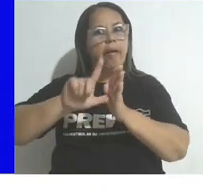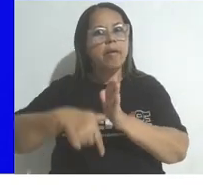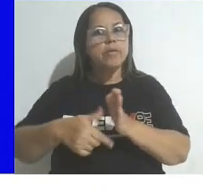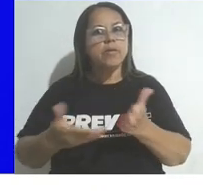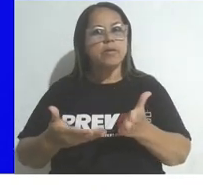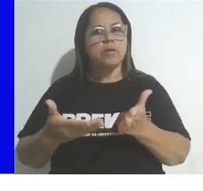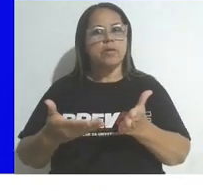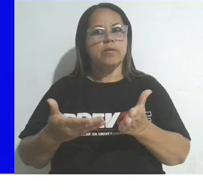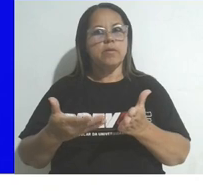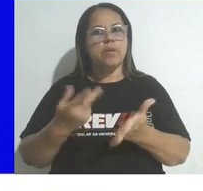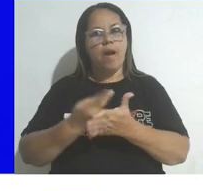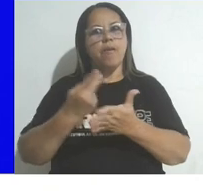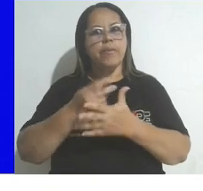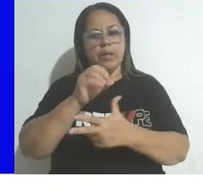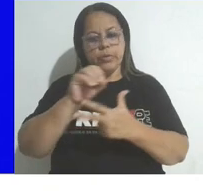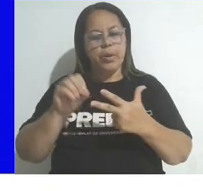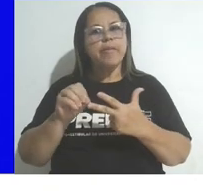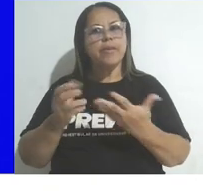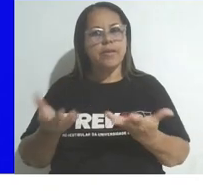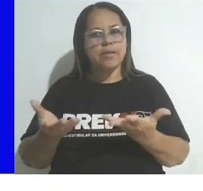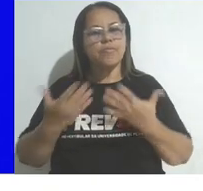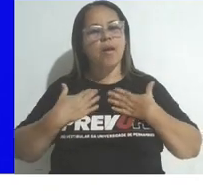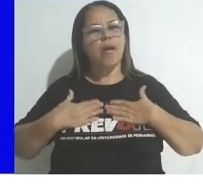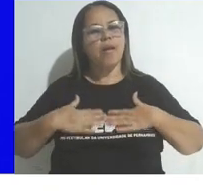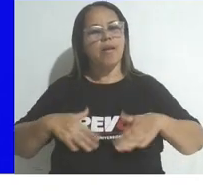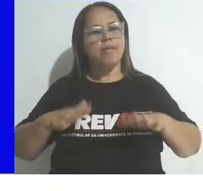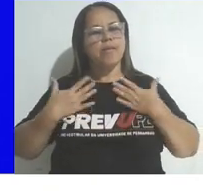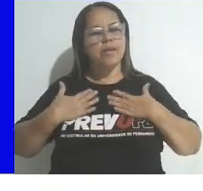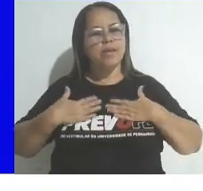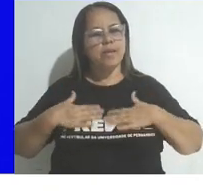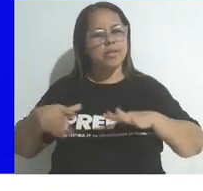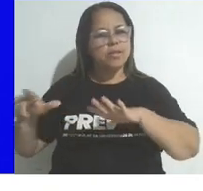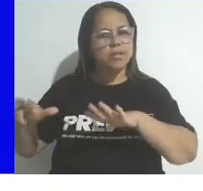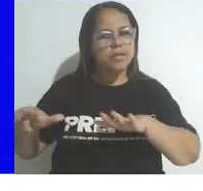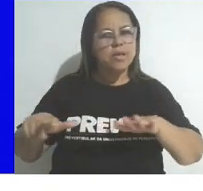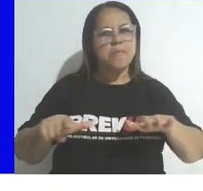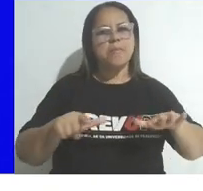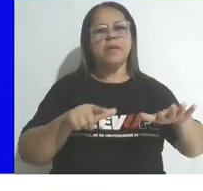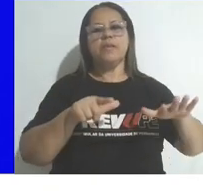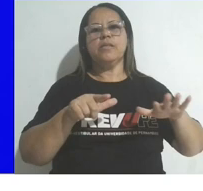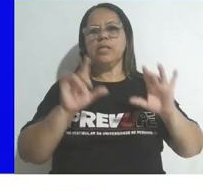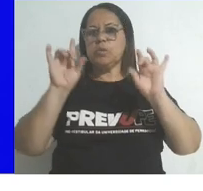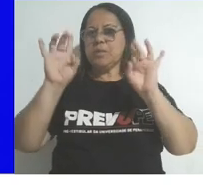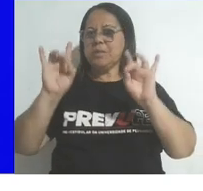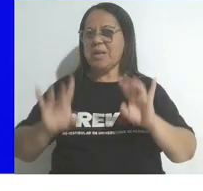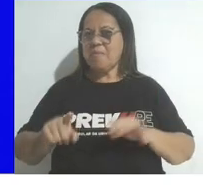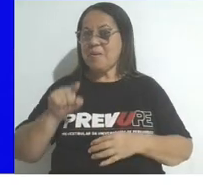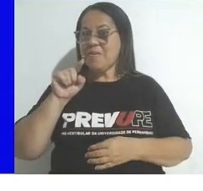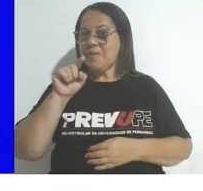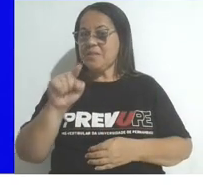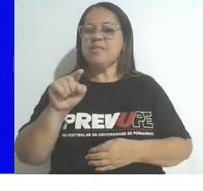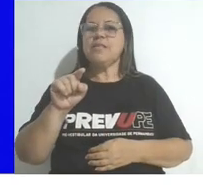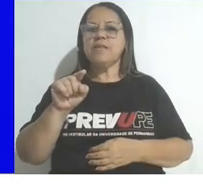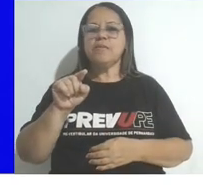do atraso do Enem, tá certo? Então, relaxa, descansa, essa semana vai ser uma semana especial para